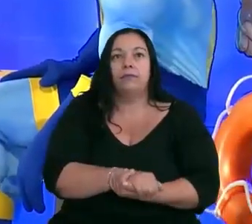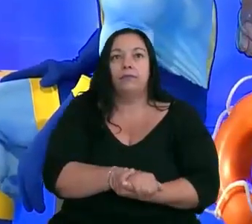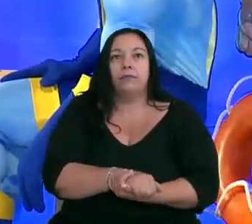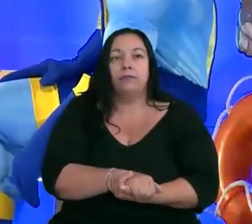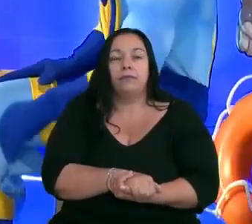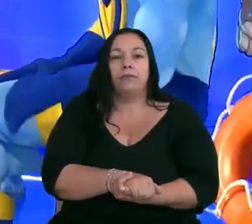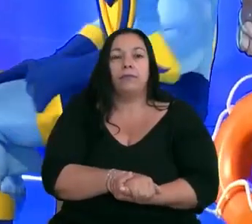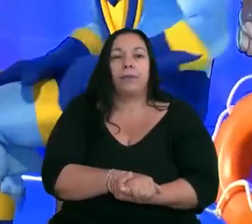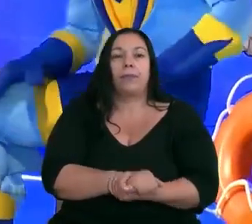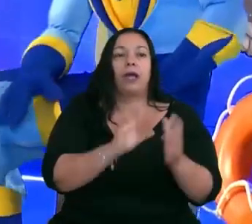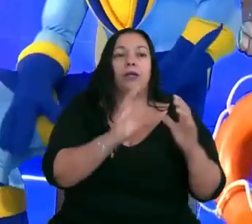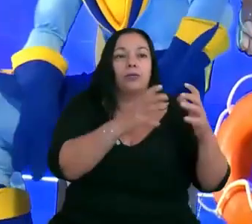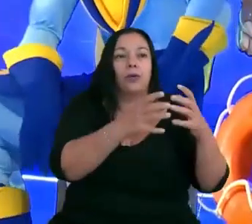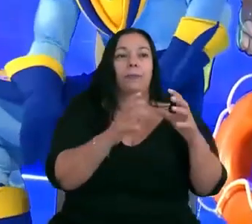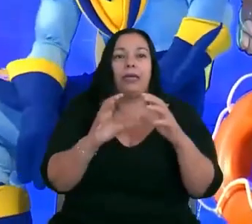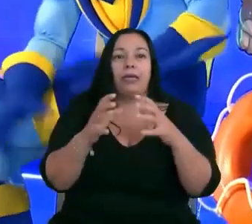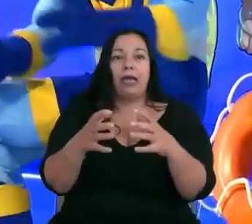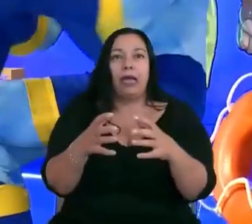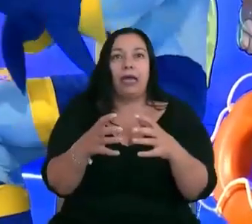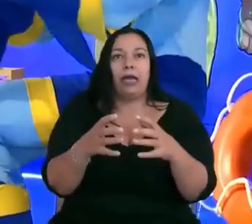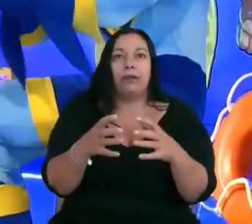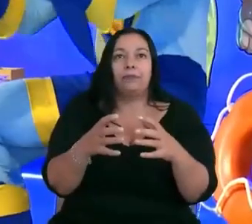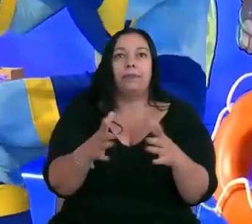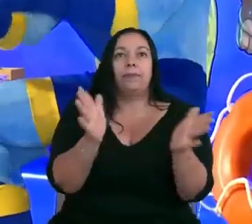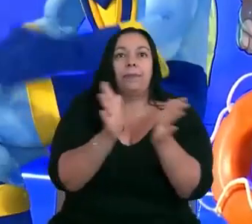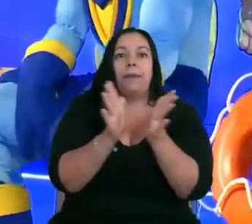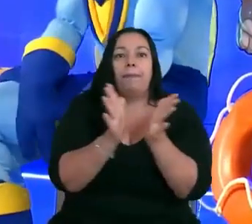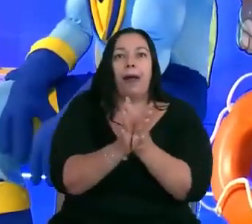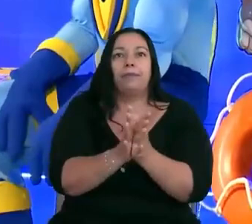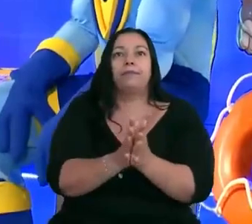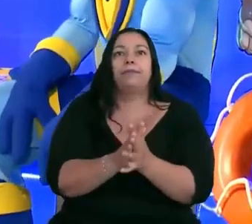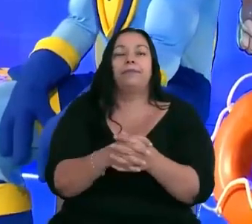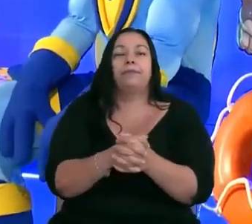Turminha! Pam, pararam, pam!